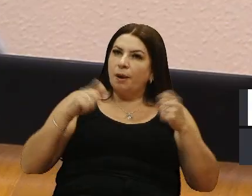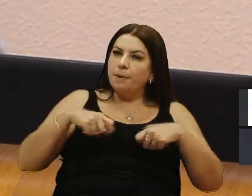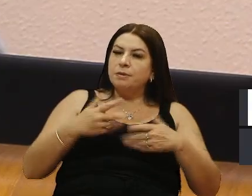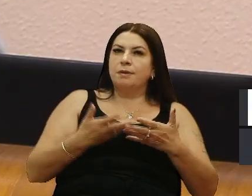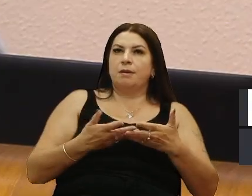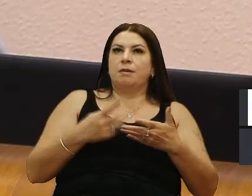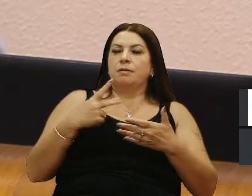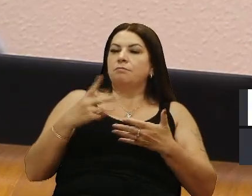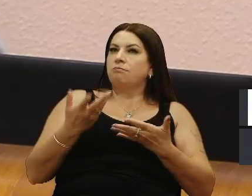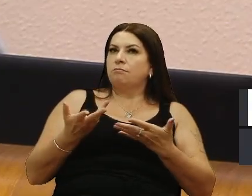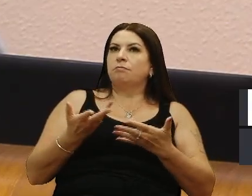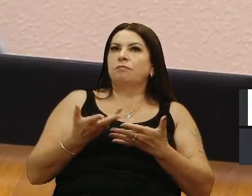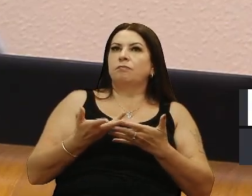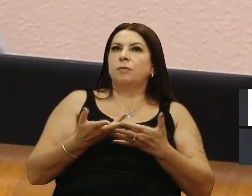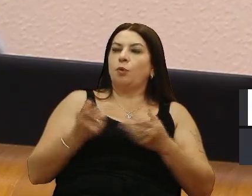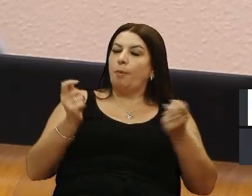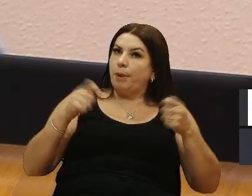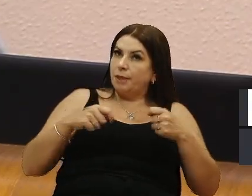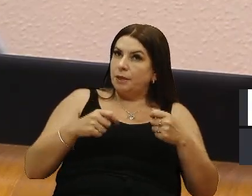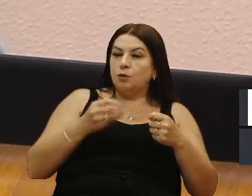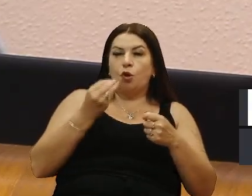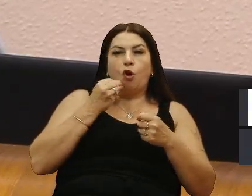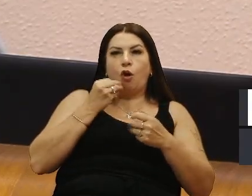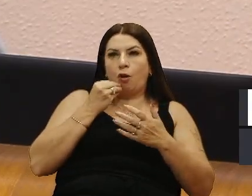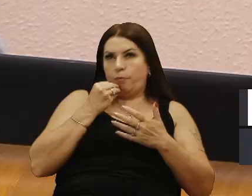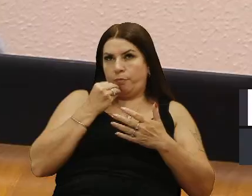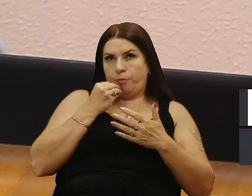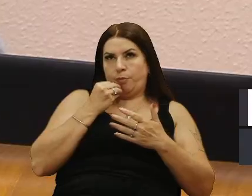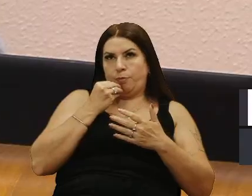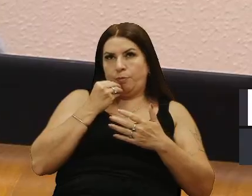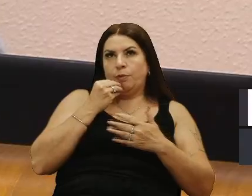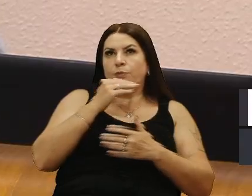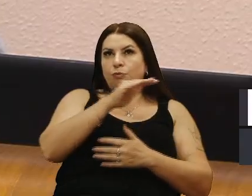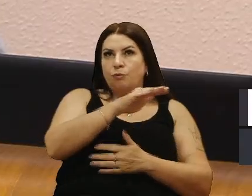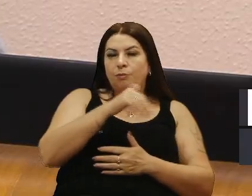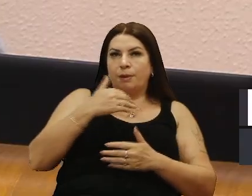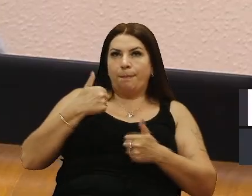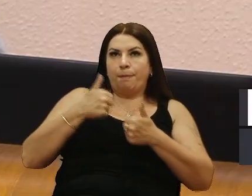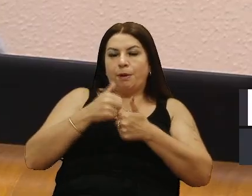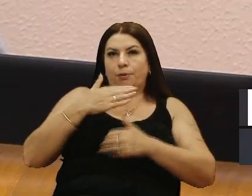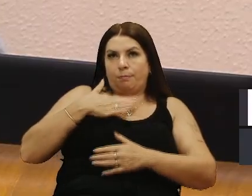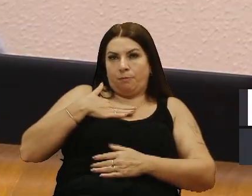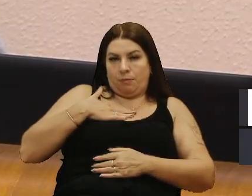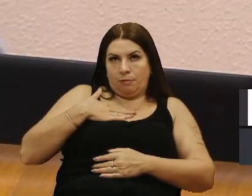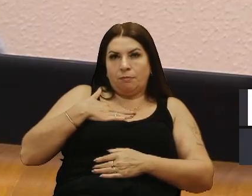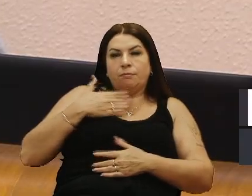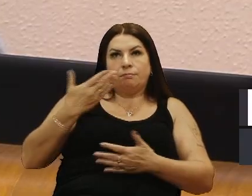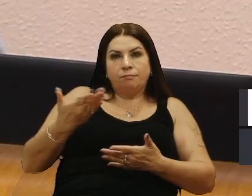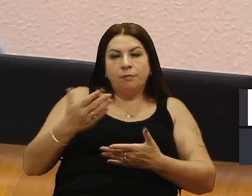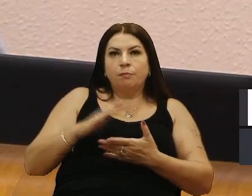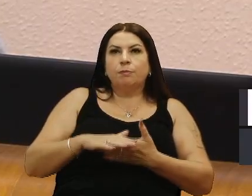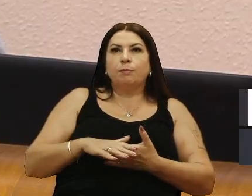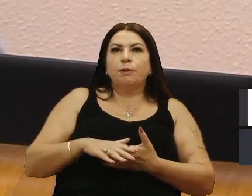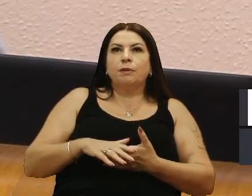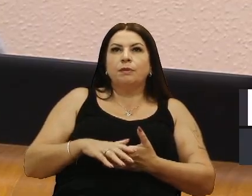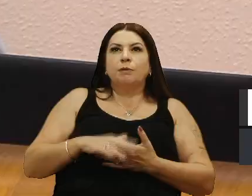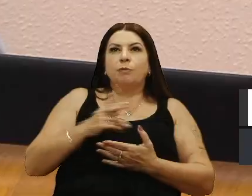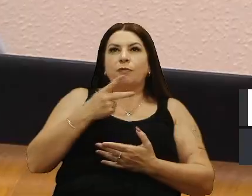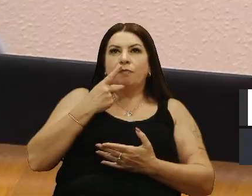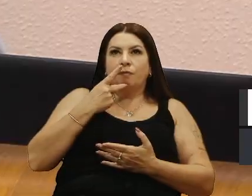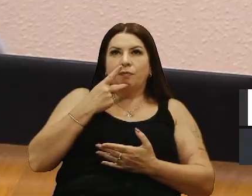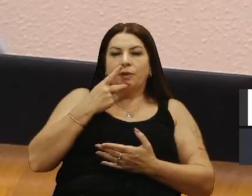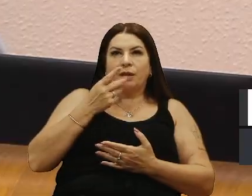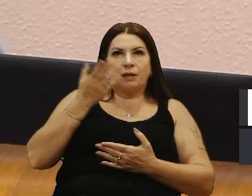capacidade, pela sua competência. Óbvio que era uma indicação por estar próximo a mim, mas eu vou pegar uma fala